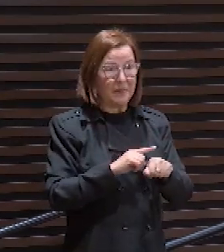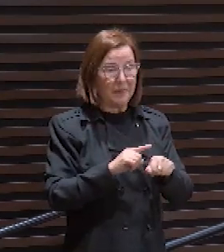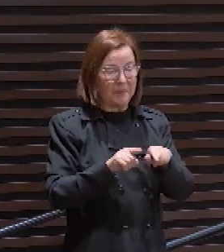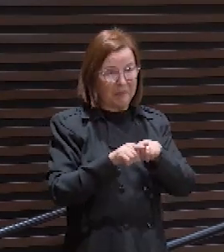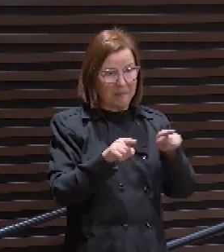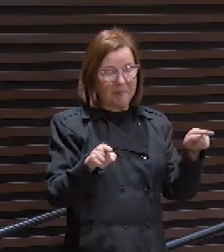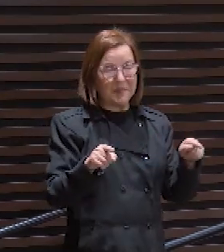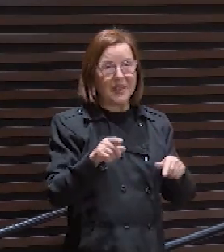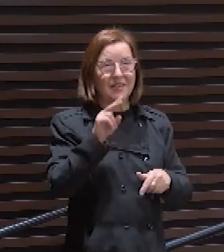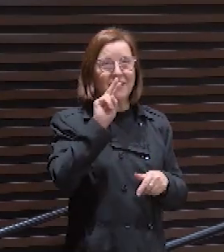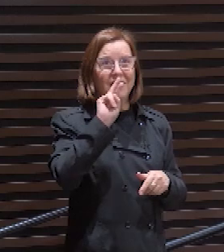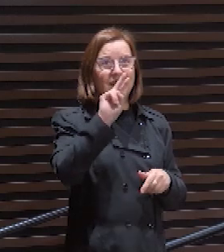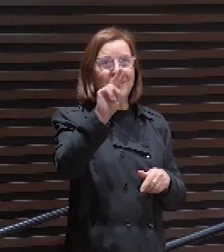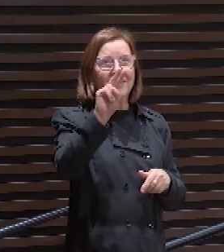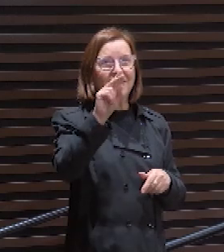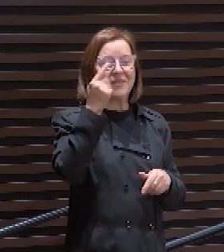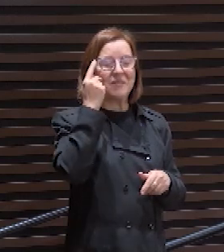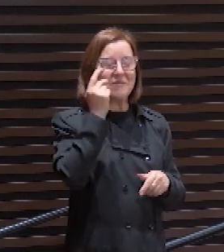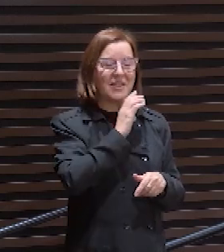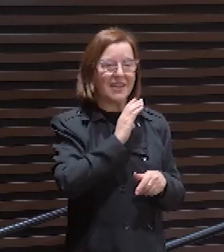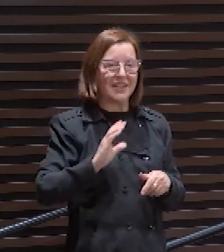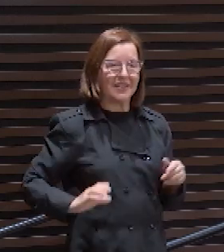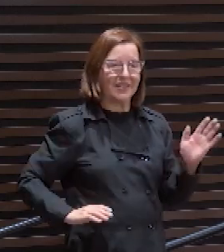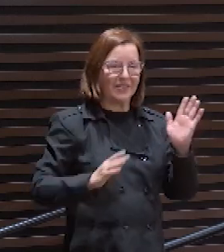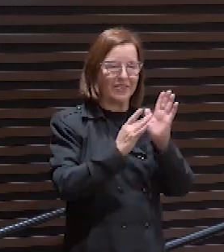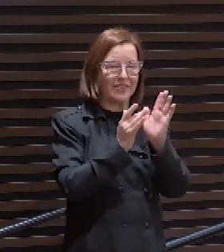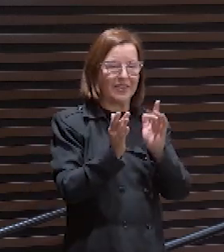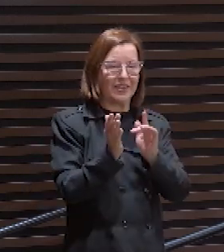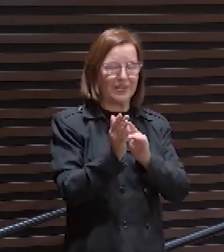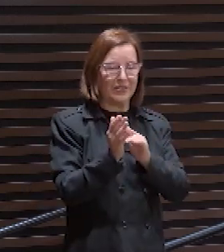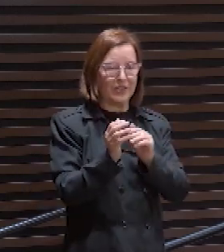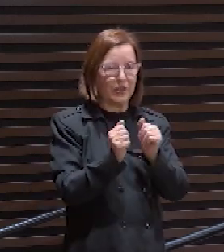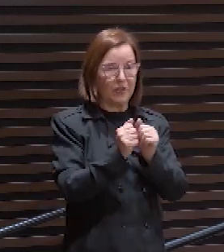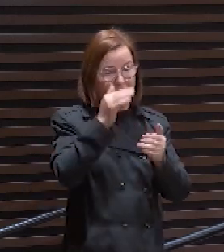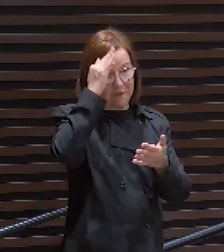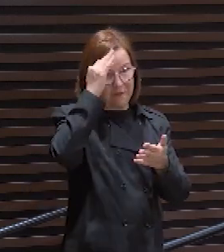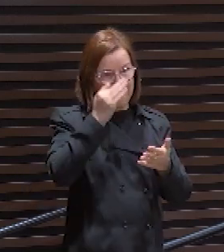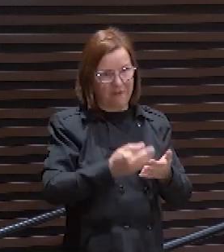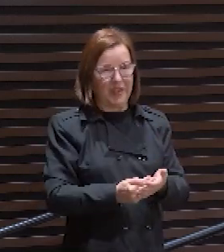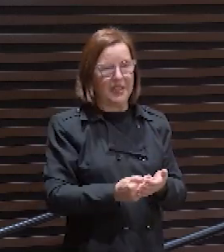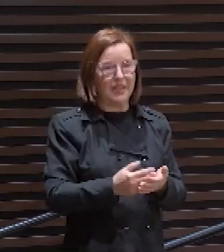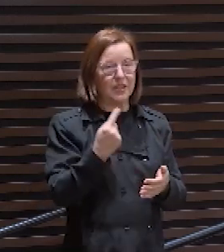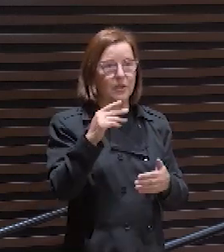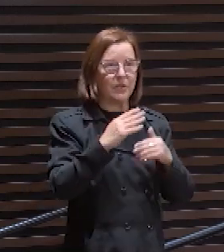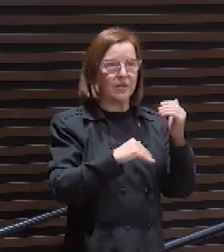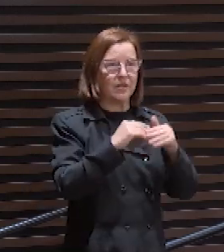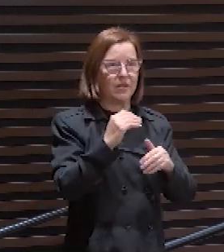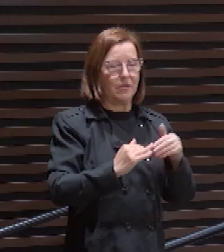fé, olhando para Ele, crendo em sua vida, em sua obra na cruz,